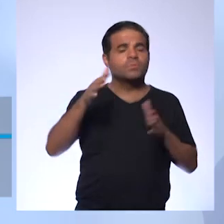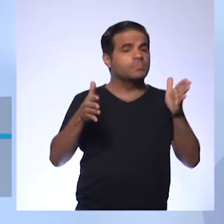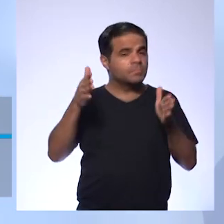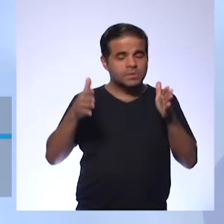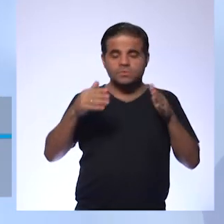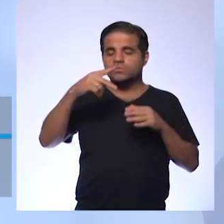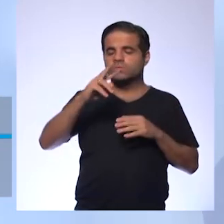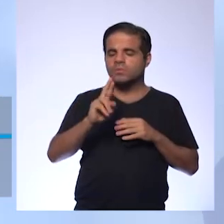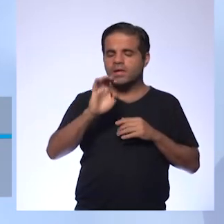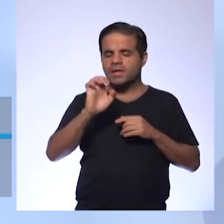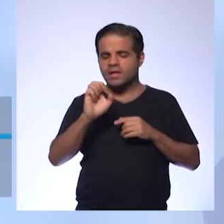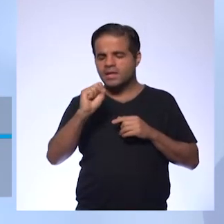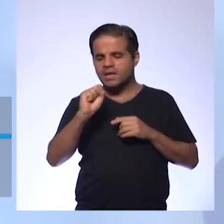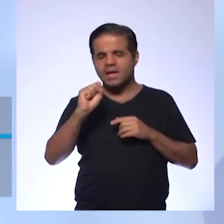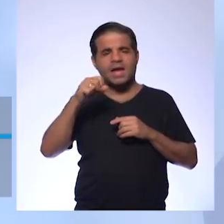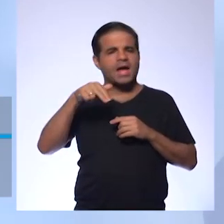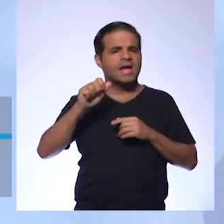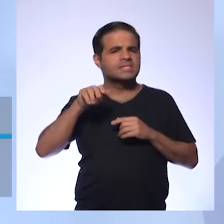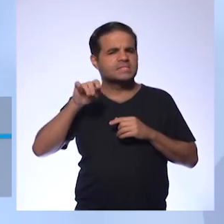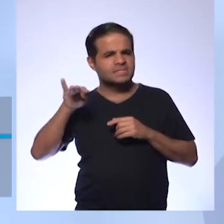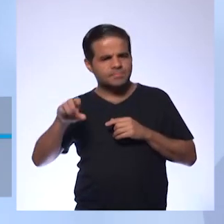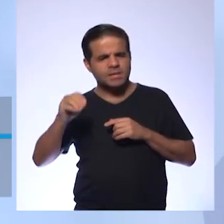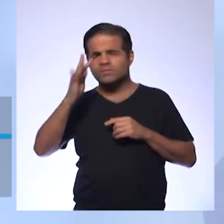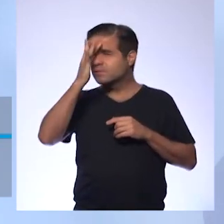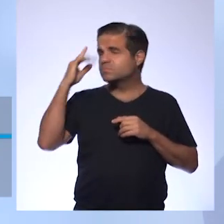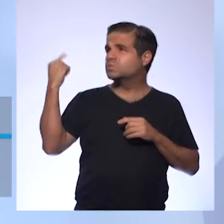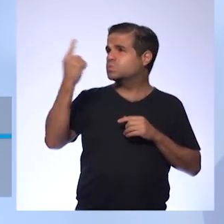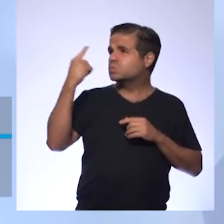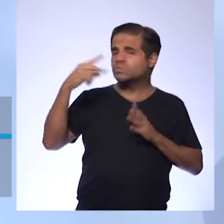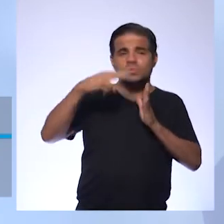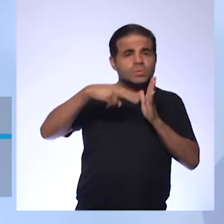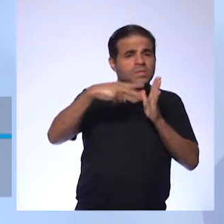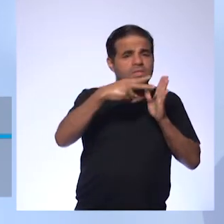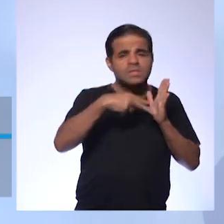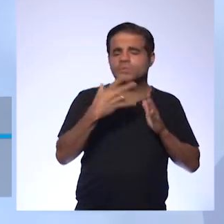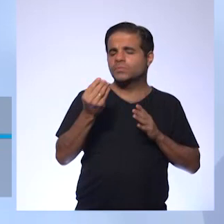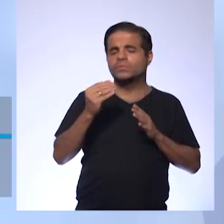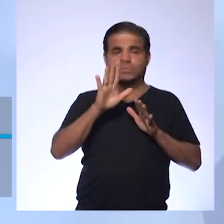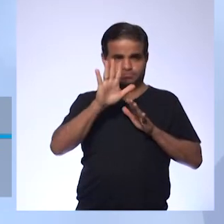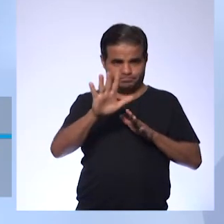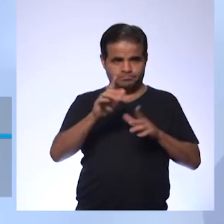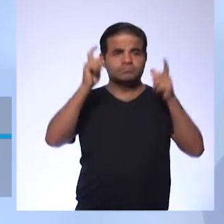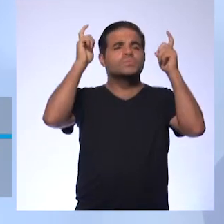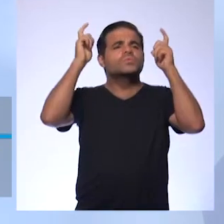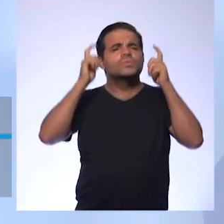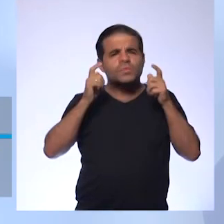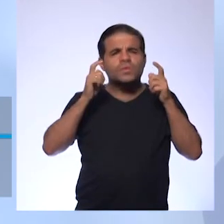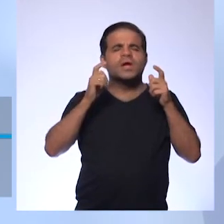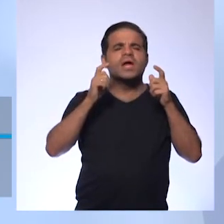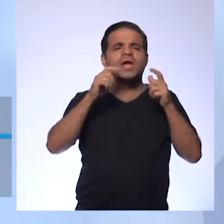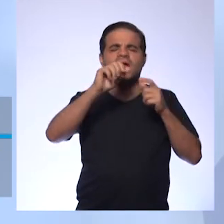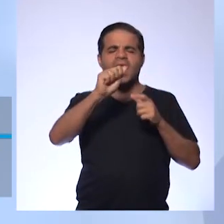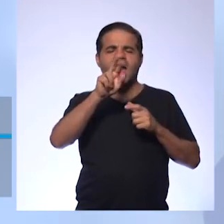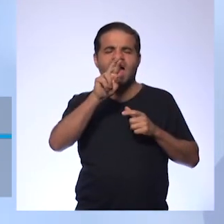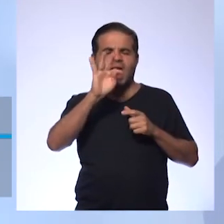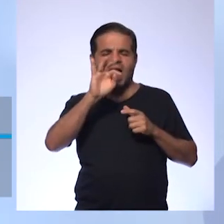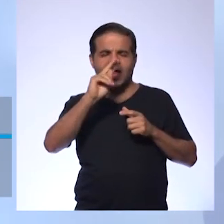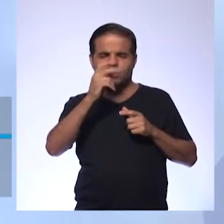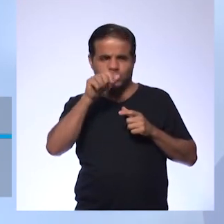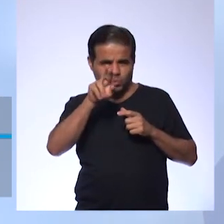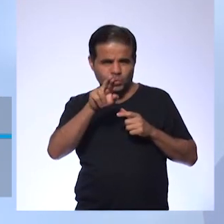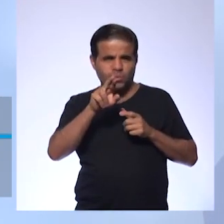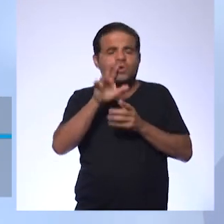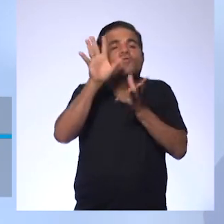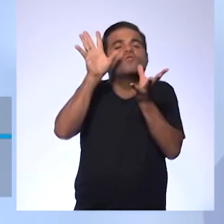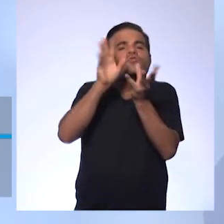eram muito populares mesmo. As pessoas liam bastante. Então, o Rei Arthur, eu vou pular muita coisa, vou cortar muita coisa, porque não dá para contar